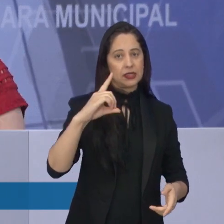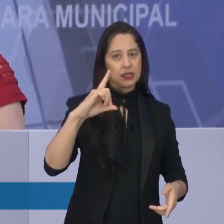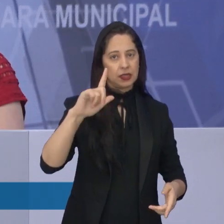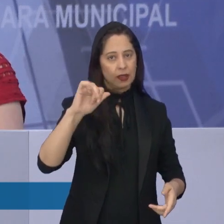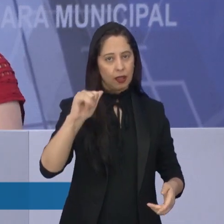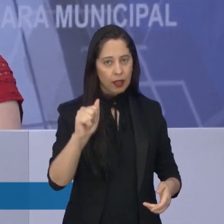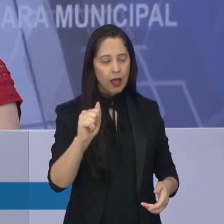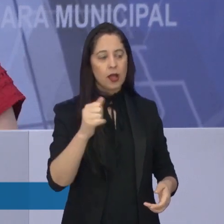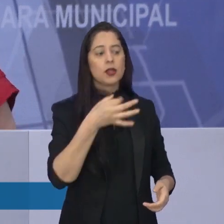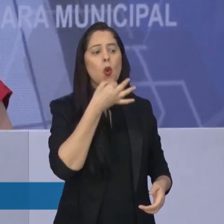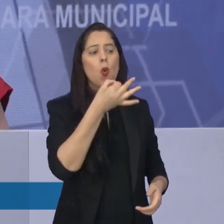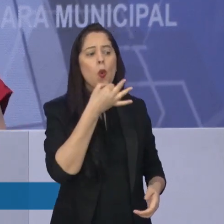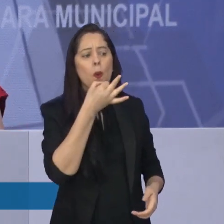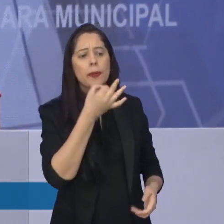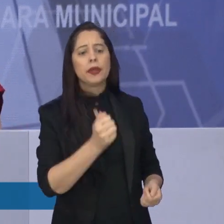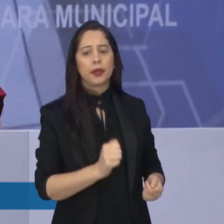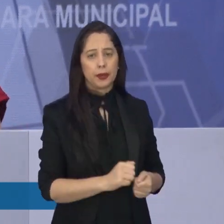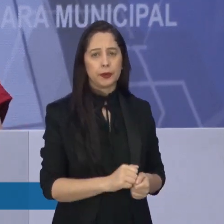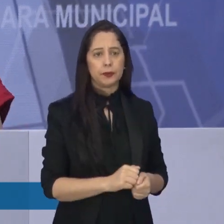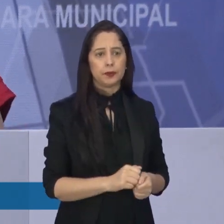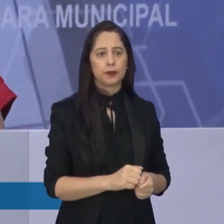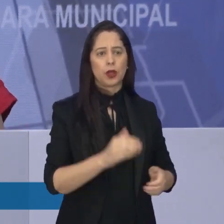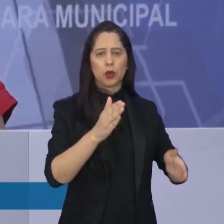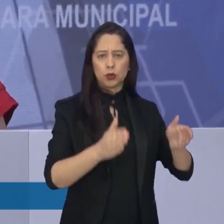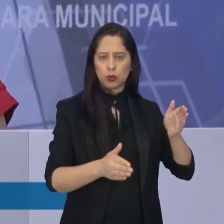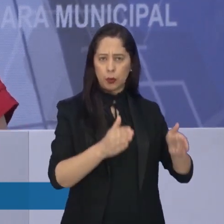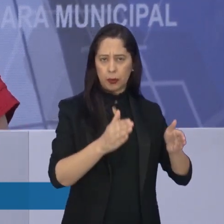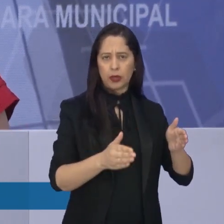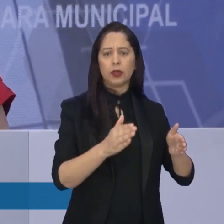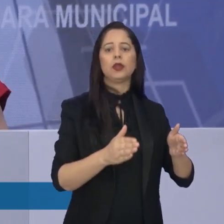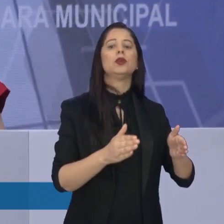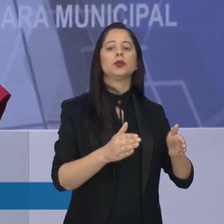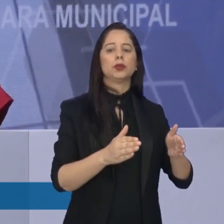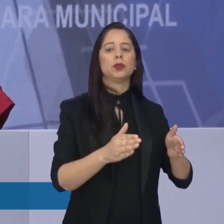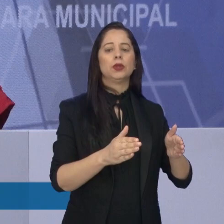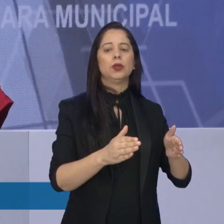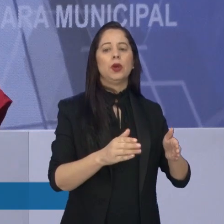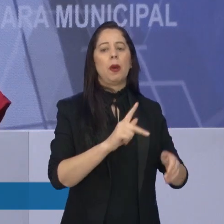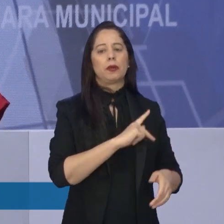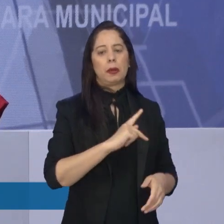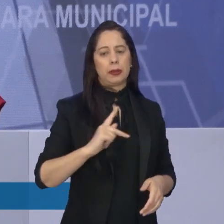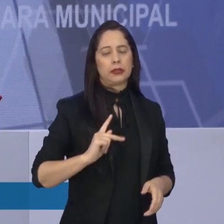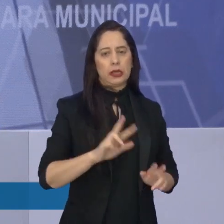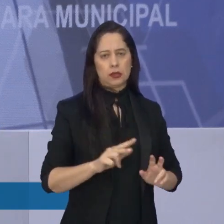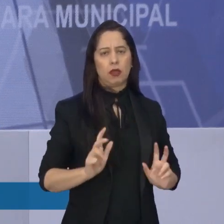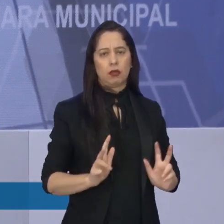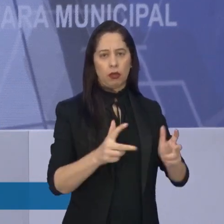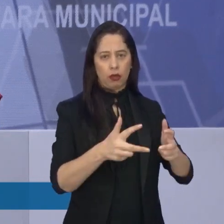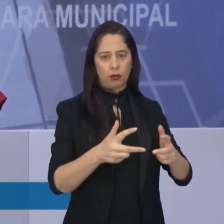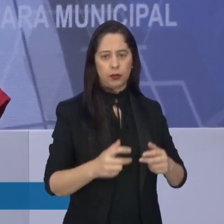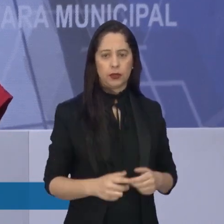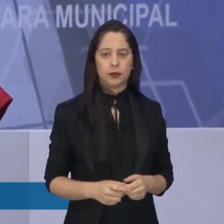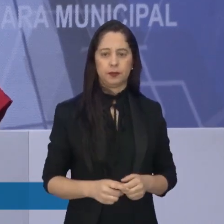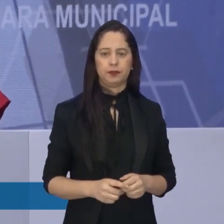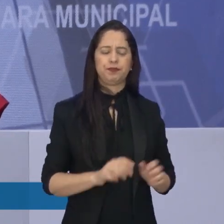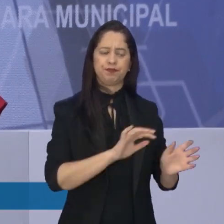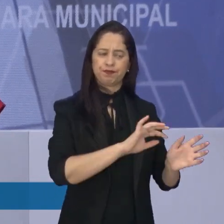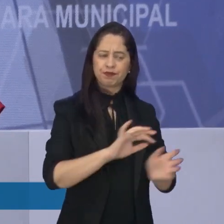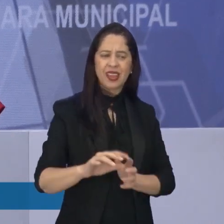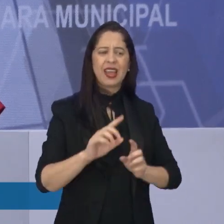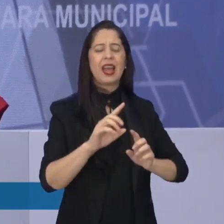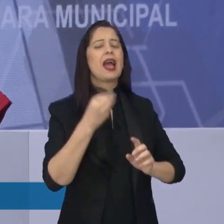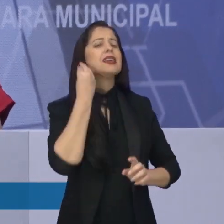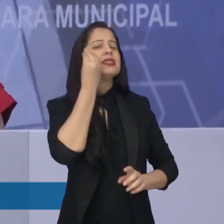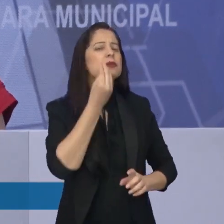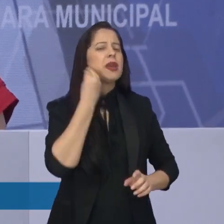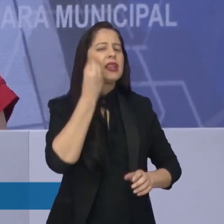Municipal, instalada nessa casa durante a minha gestão na presidência da Câmara Municipal. Depois dessa experiência,